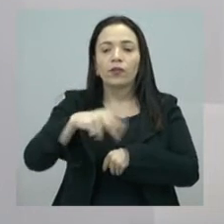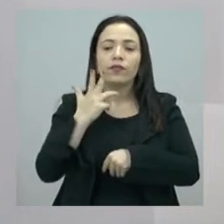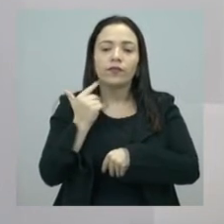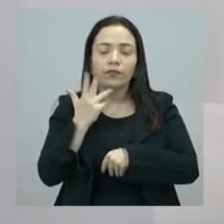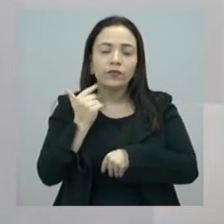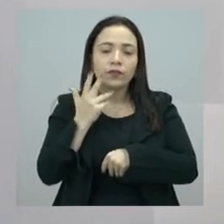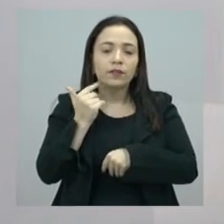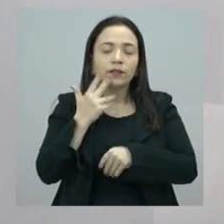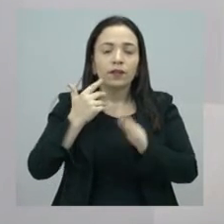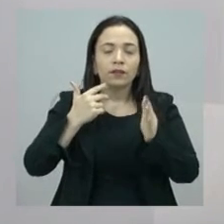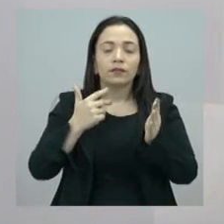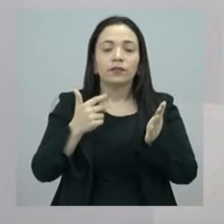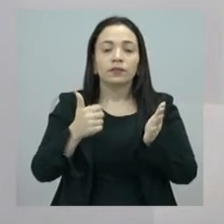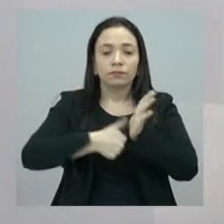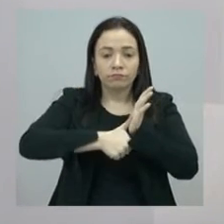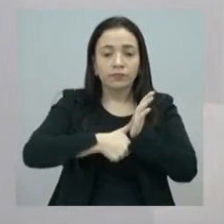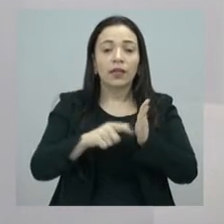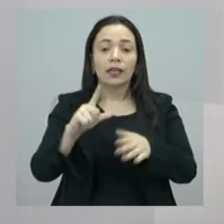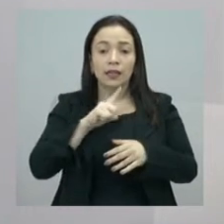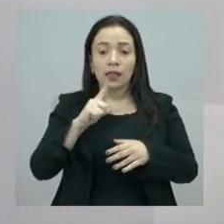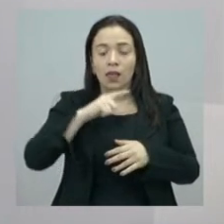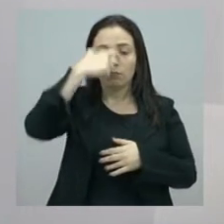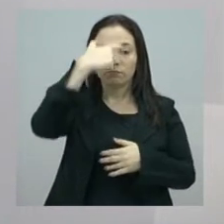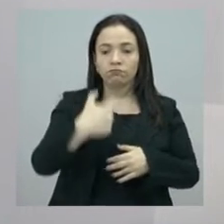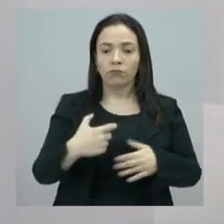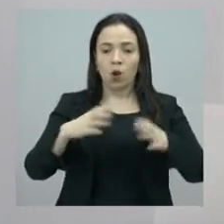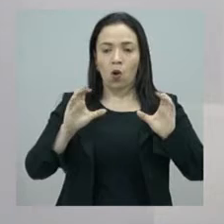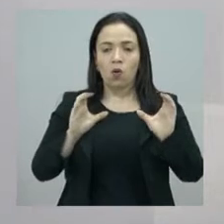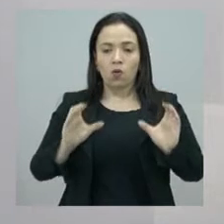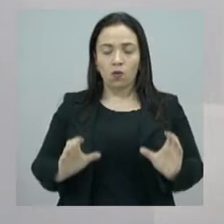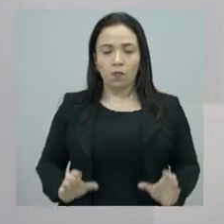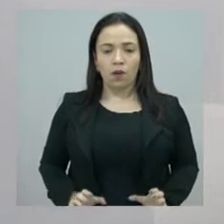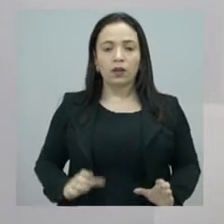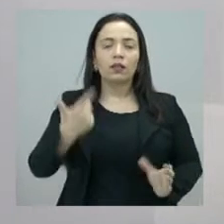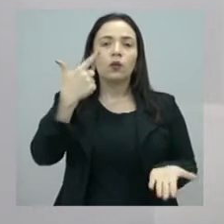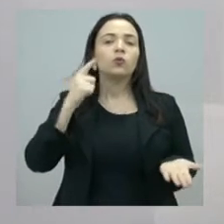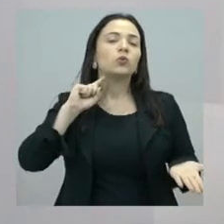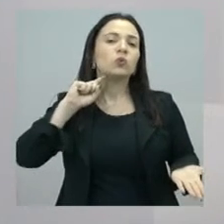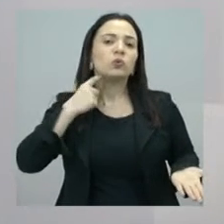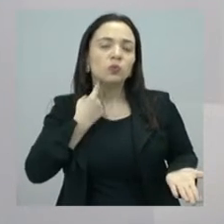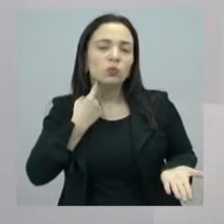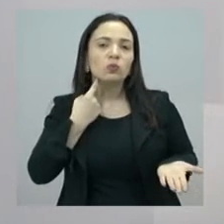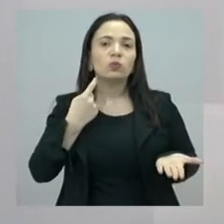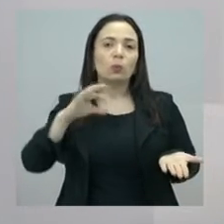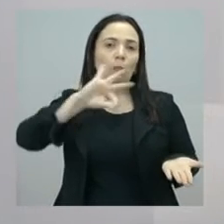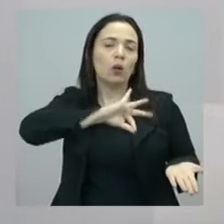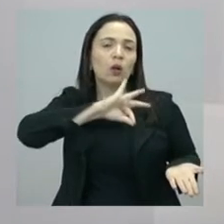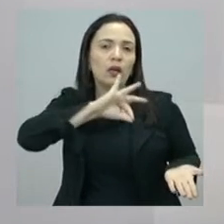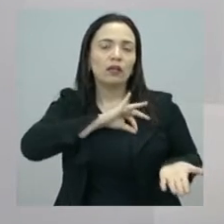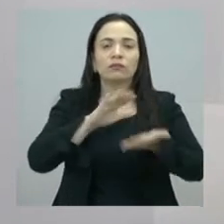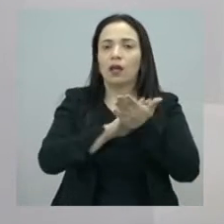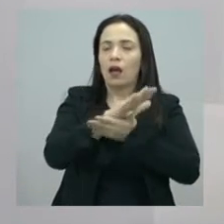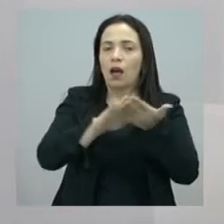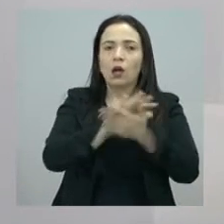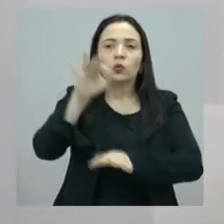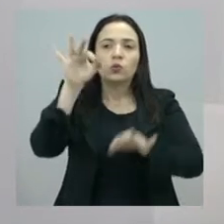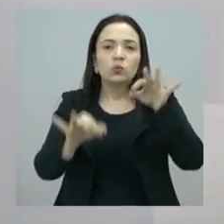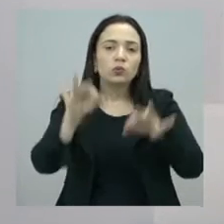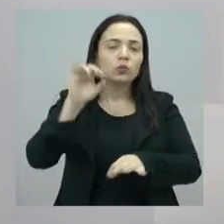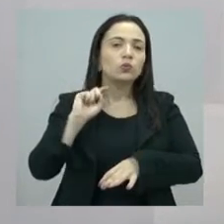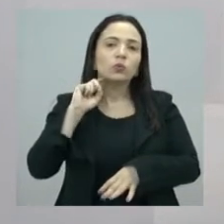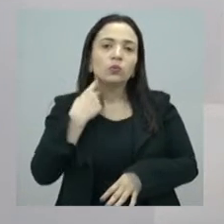tenha uma idoneidade moral, ou seja, não responda por nenhum crime ou